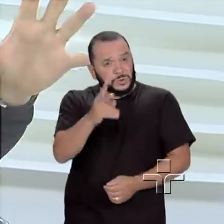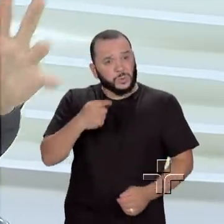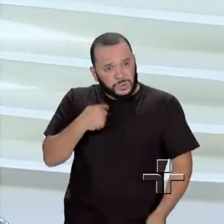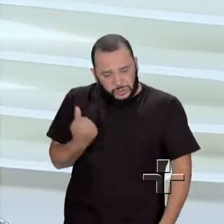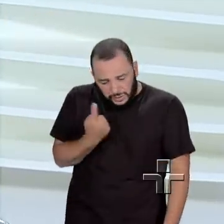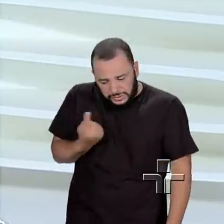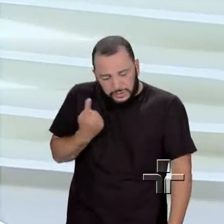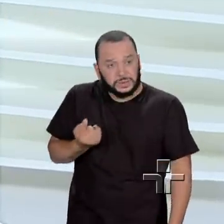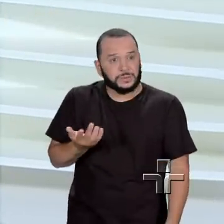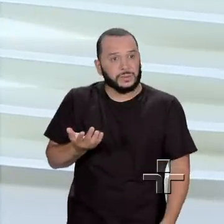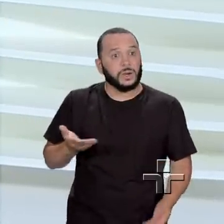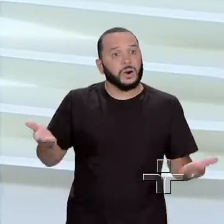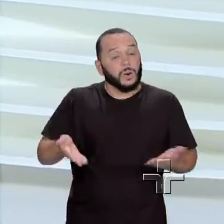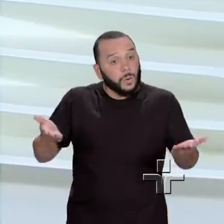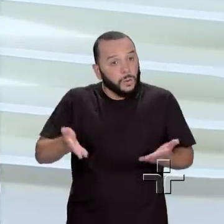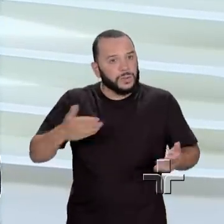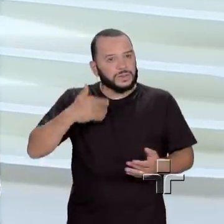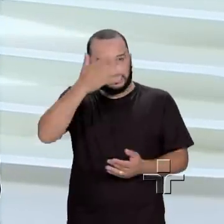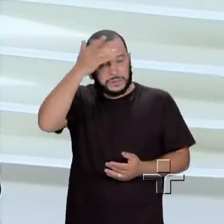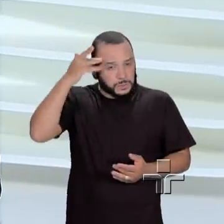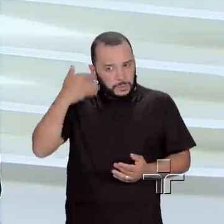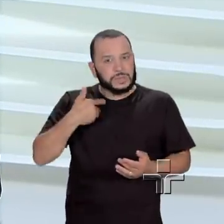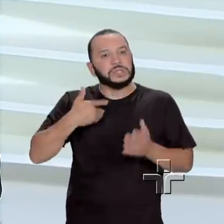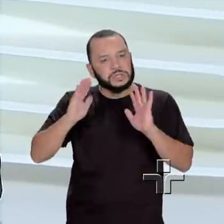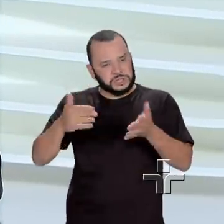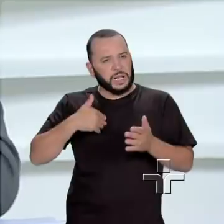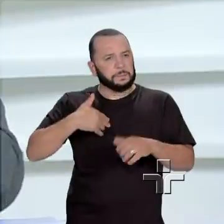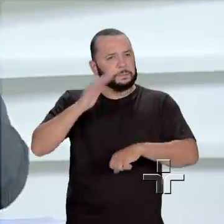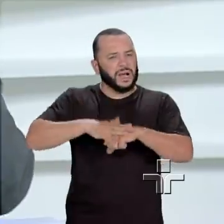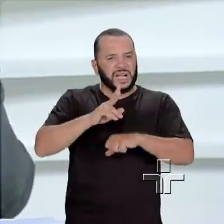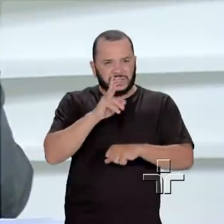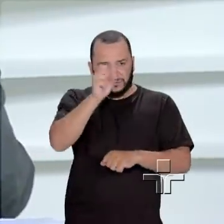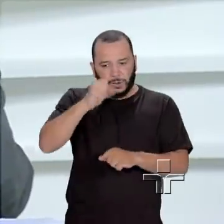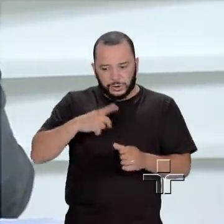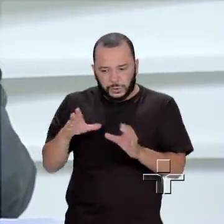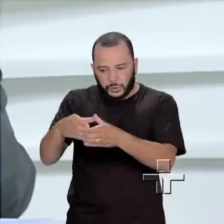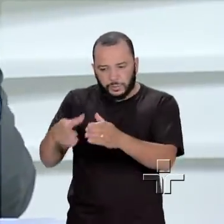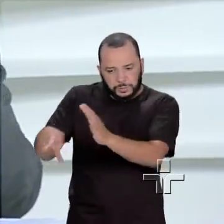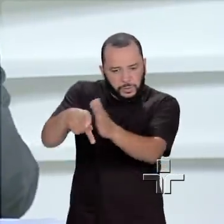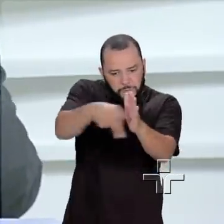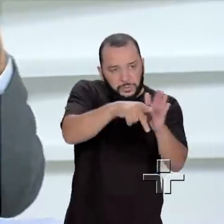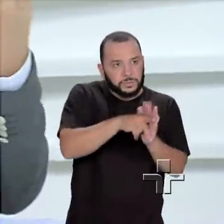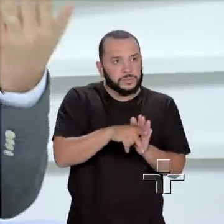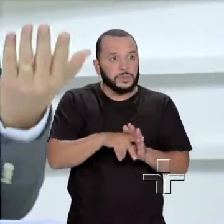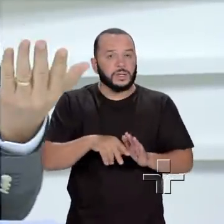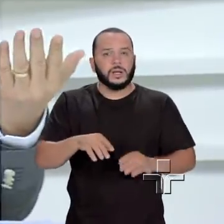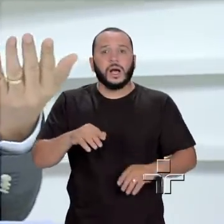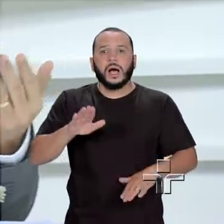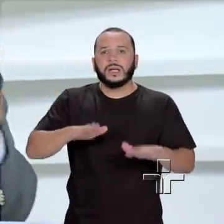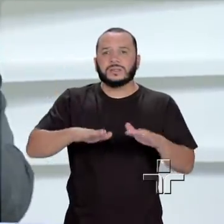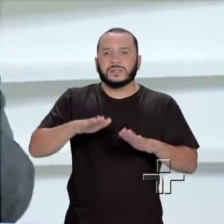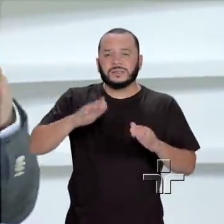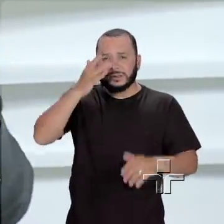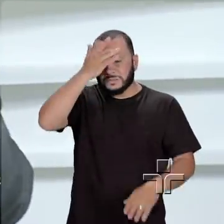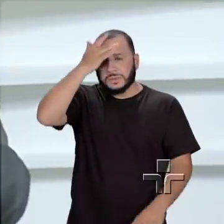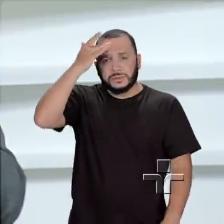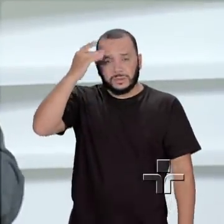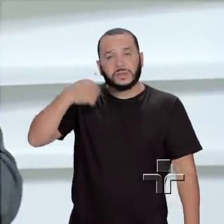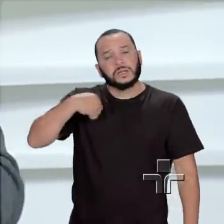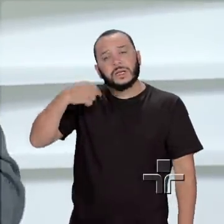está muito mais conectado hoje do que estava há 15 anos atrás. Faz o solitário achar que tem relações e não